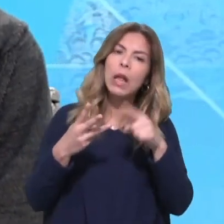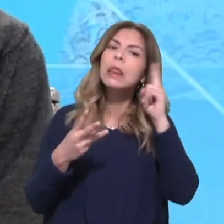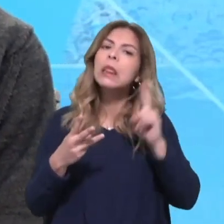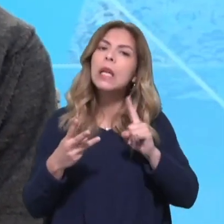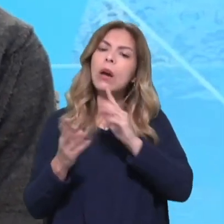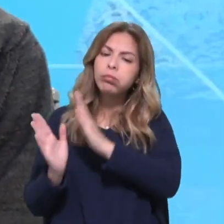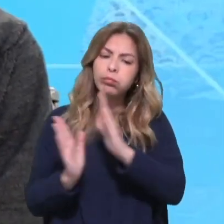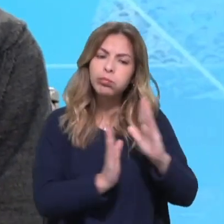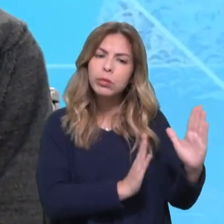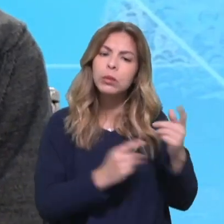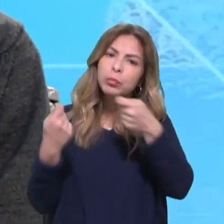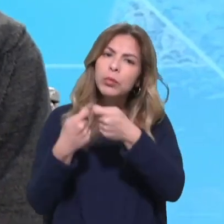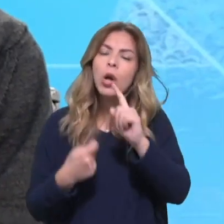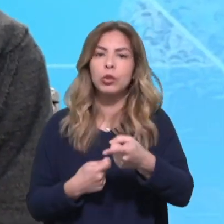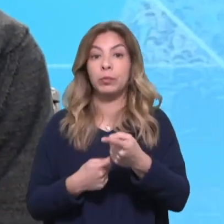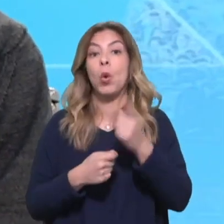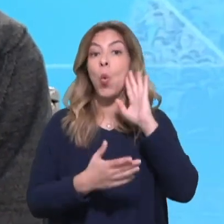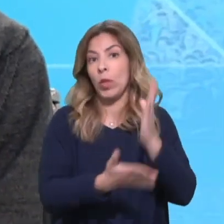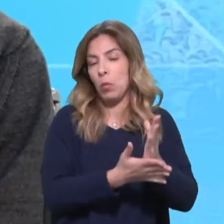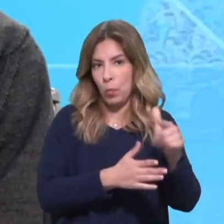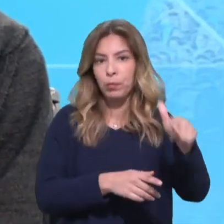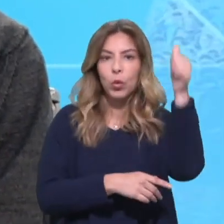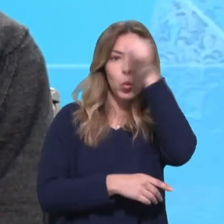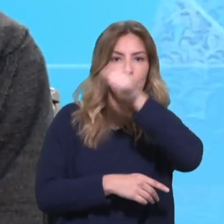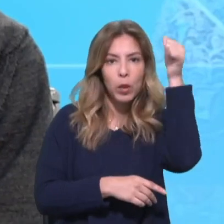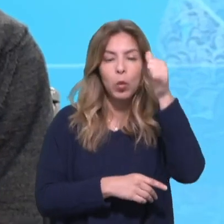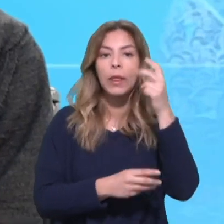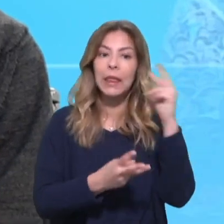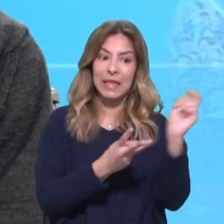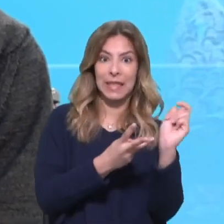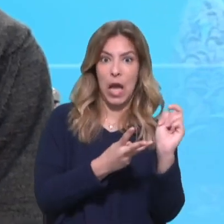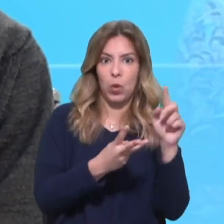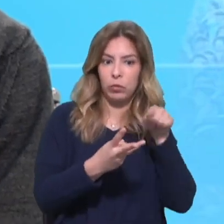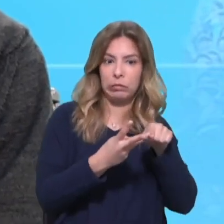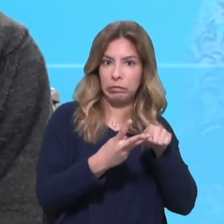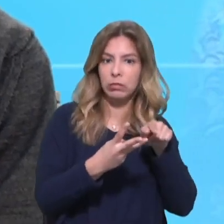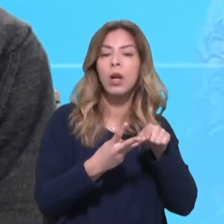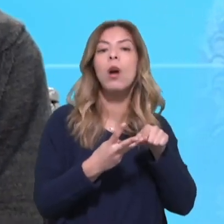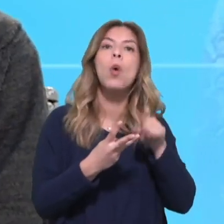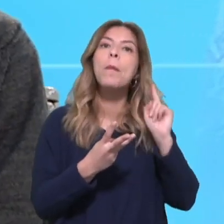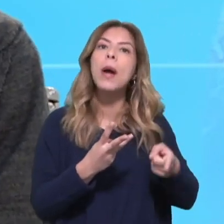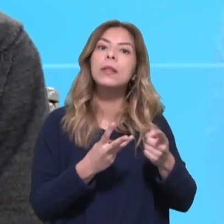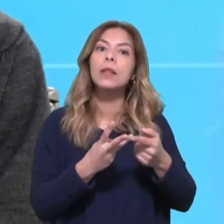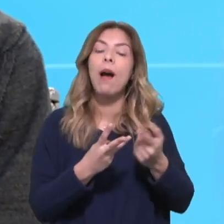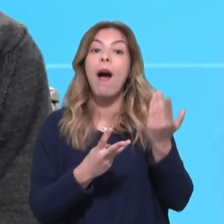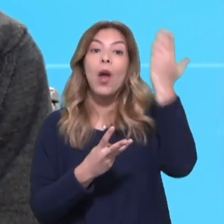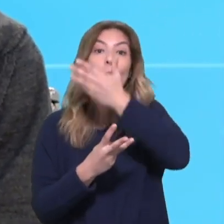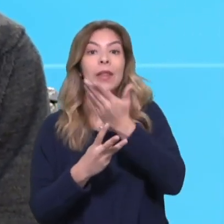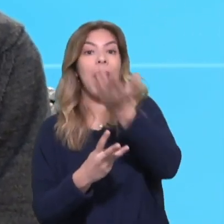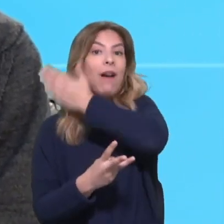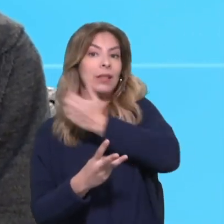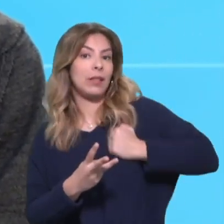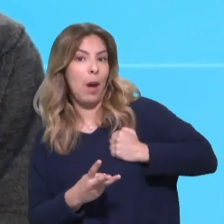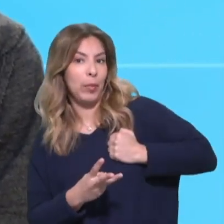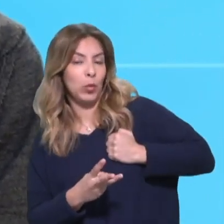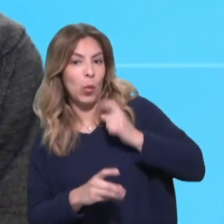correspondem? Começando pelo final, o domingo, terceiro dia do Tríduo Pascal, começa a celebrar-se no sábado à noite, Vigília Pascal.